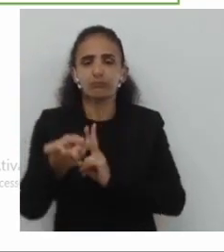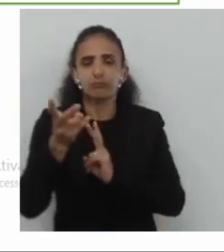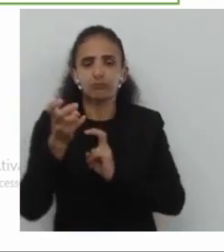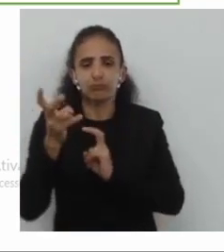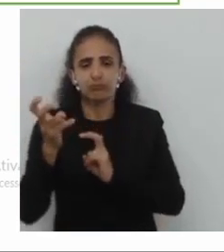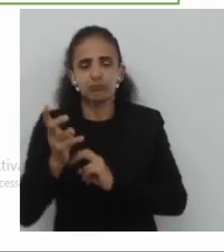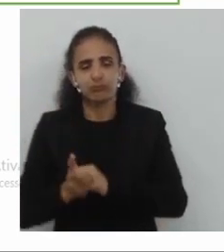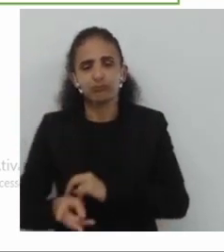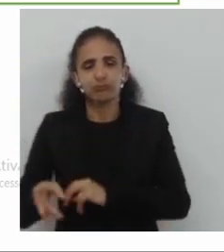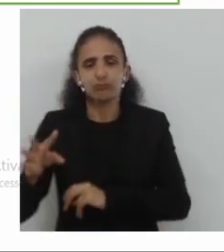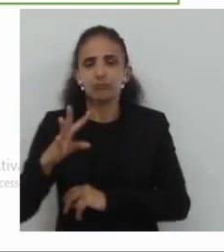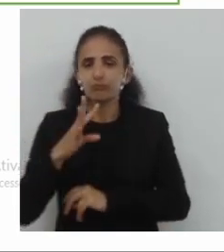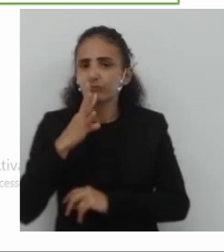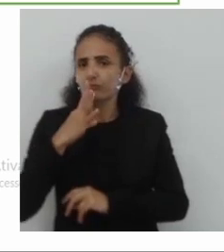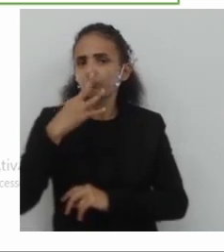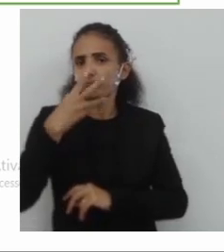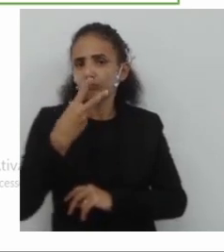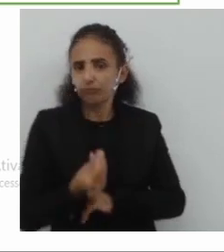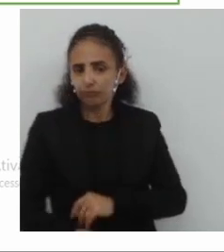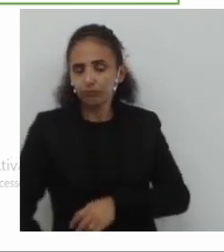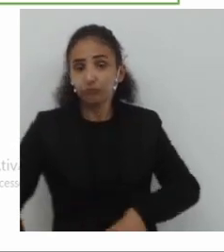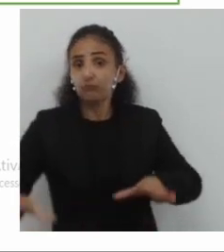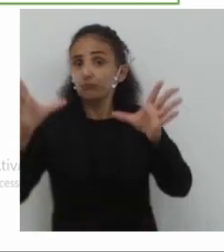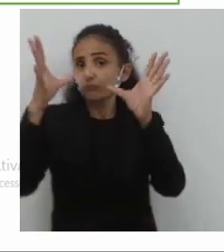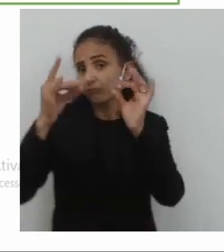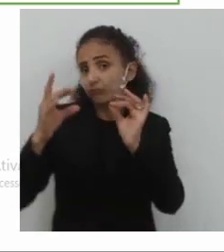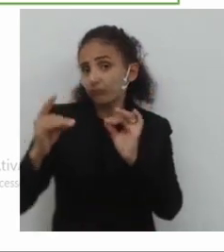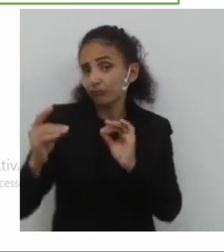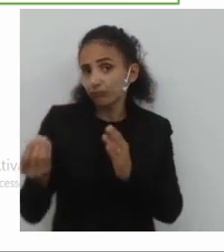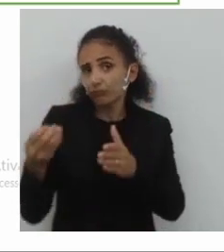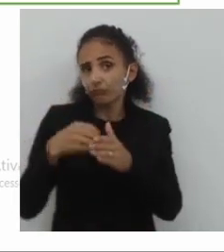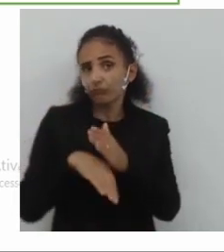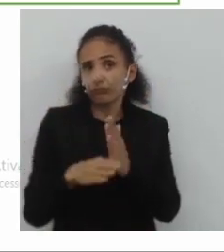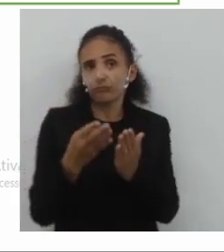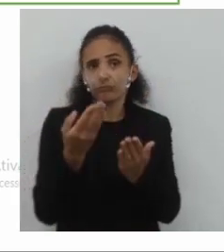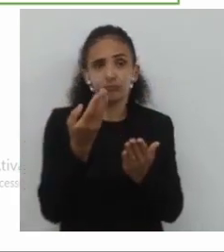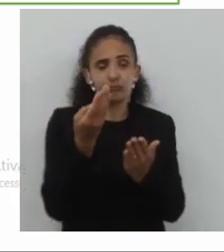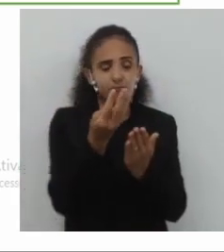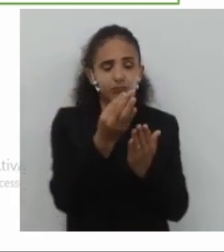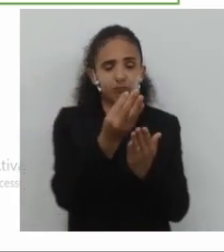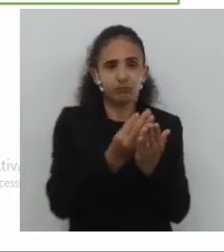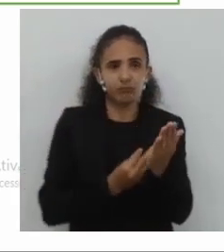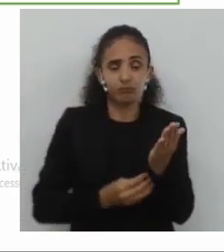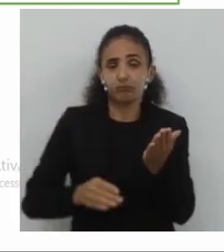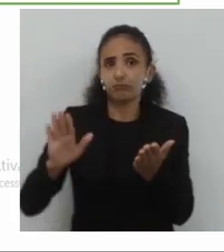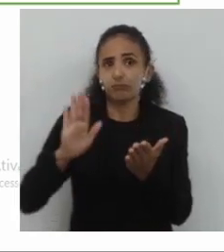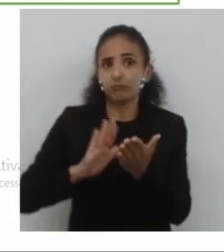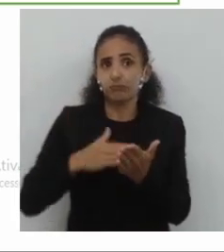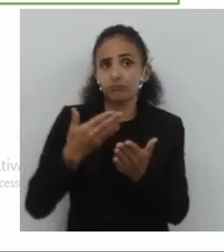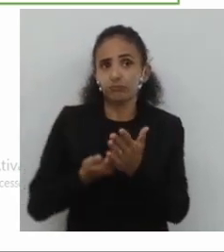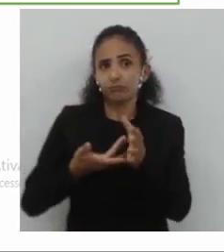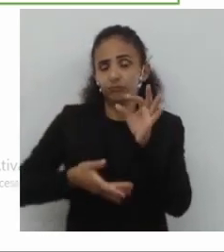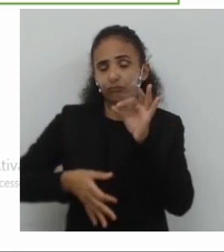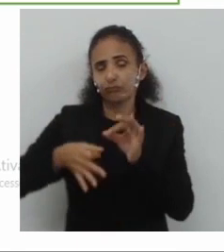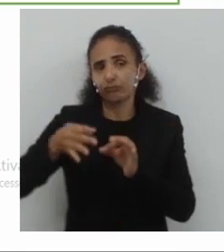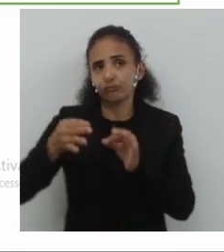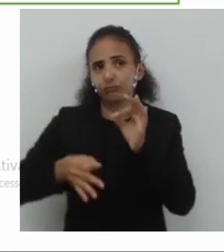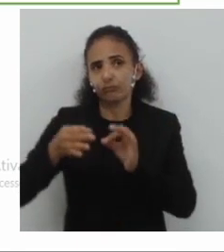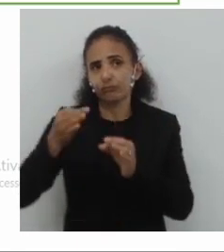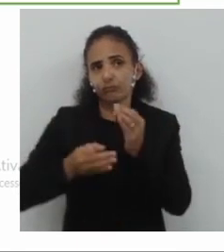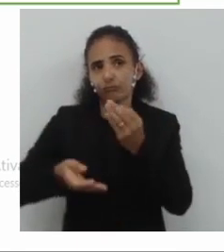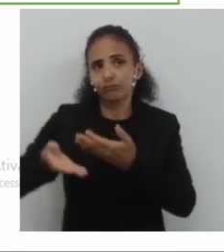Identificar é reconhecer os elementos dentro de um assunto. Nós temos ainda interpretar,